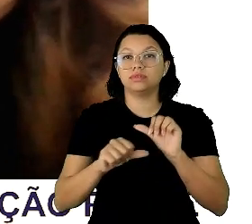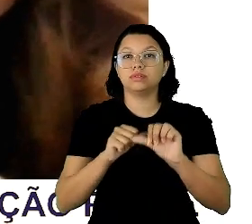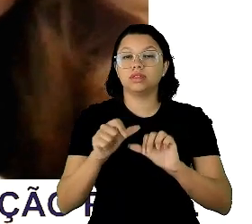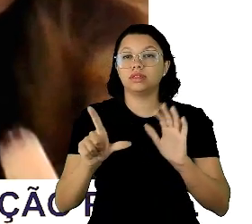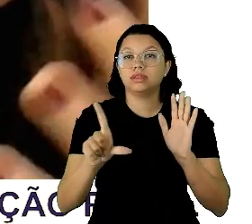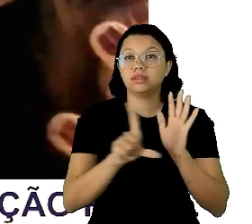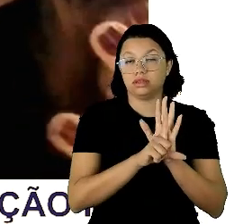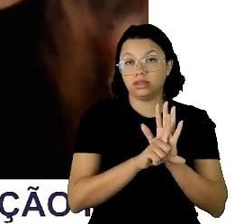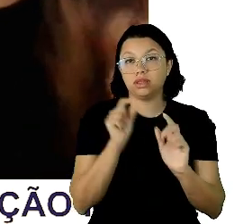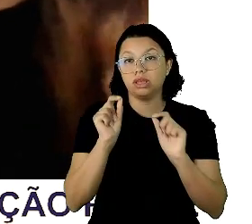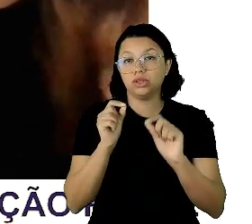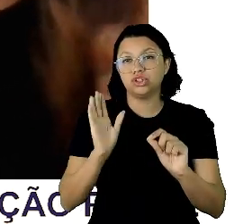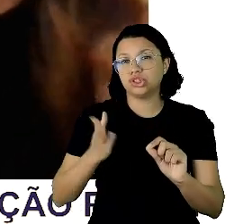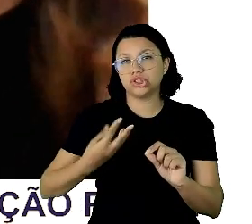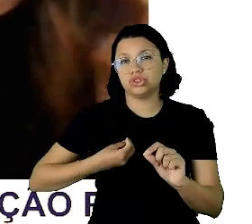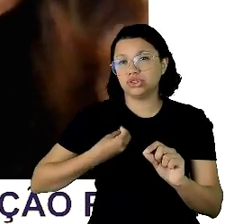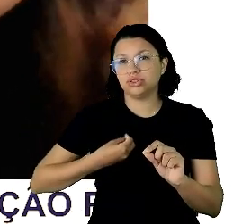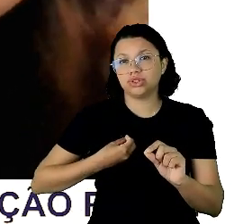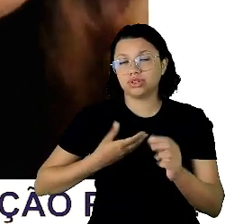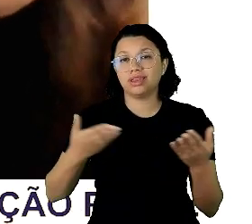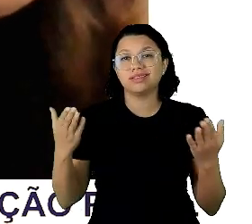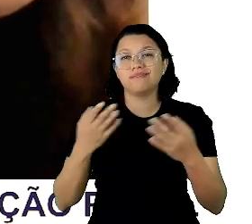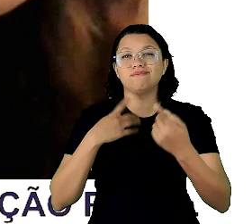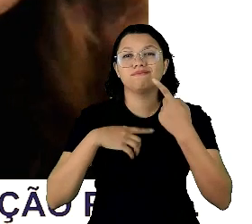já existia, essa vontade